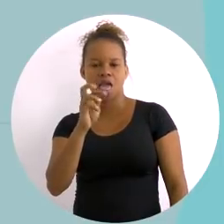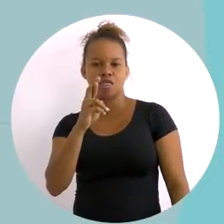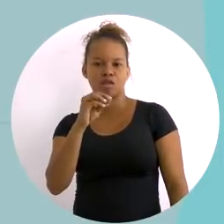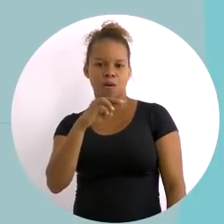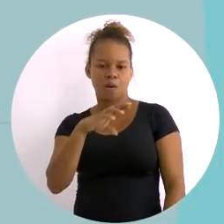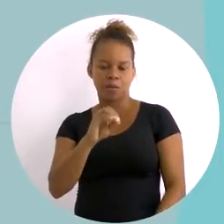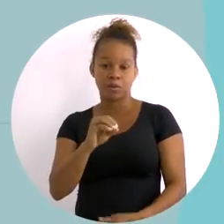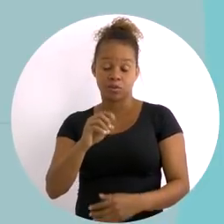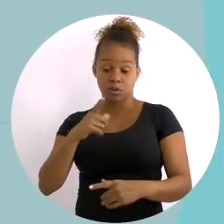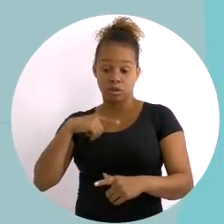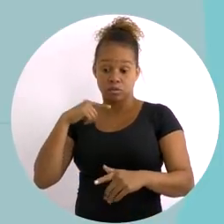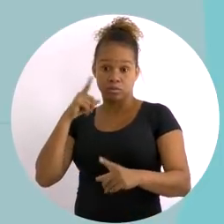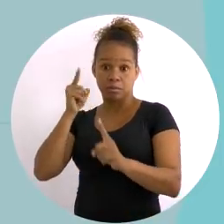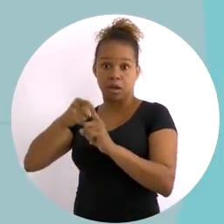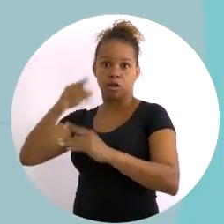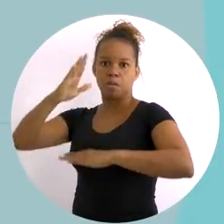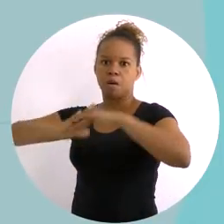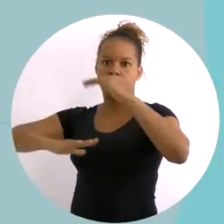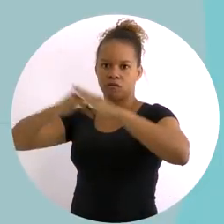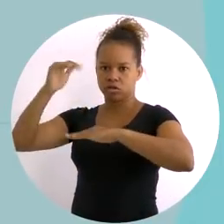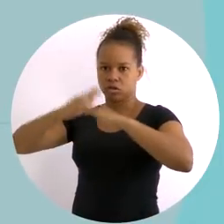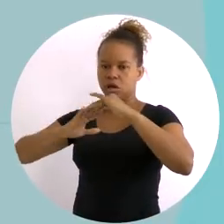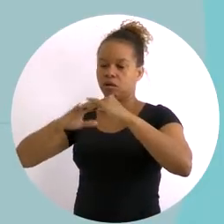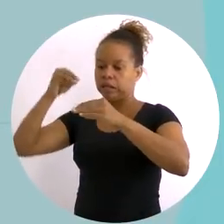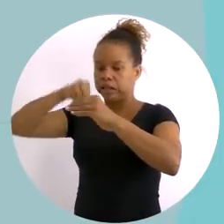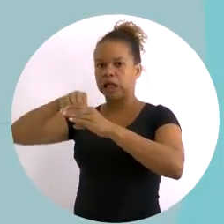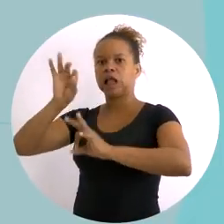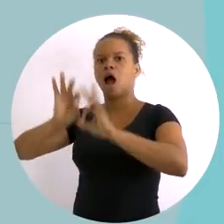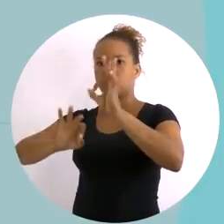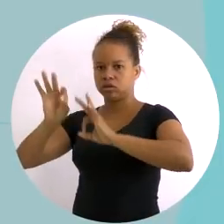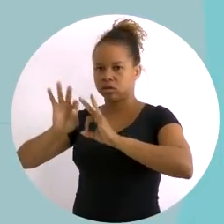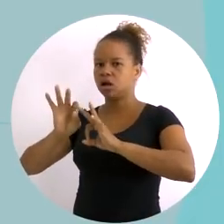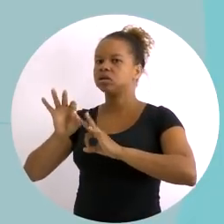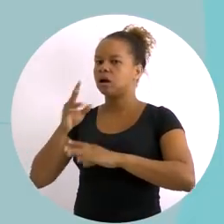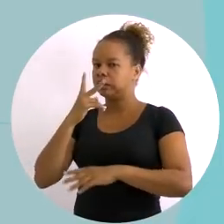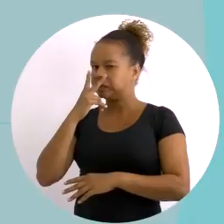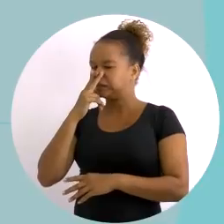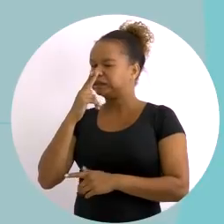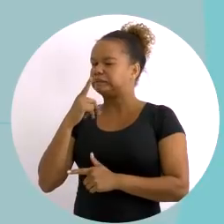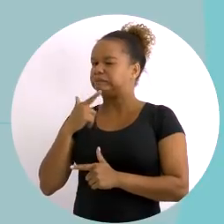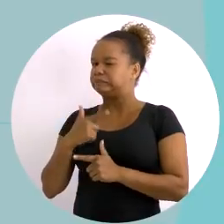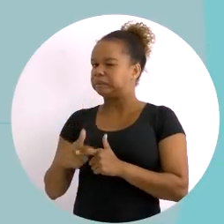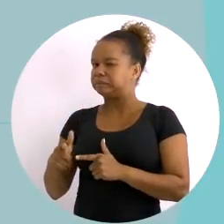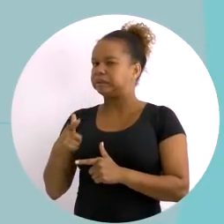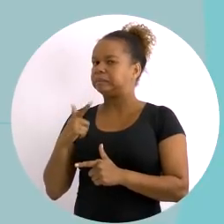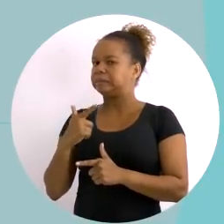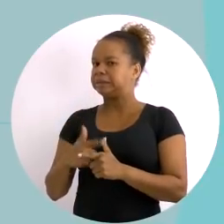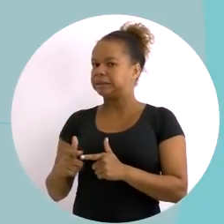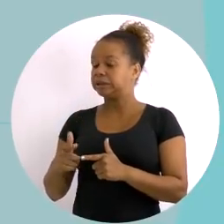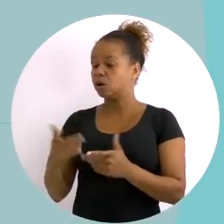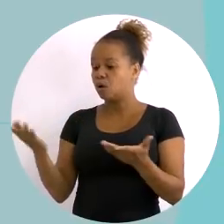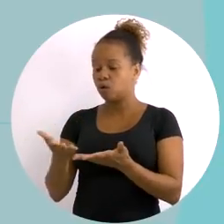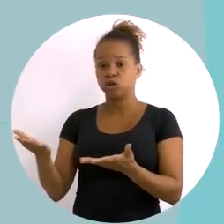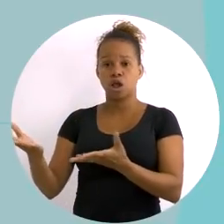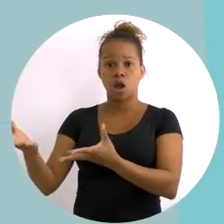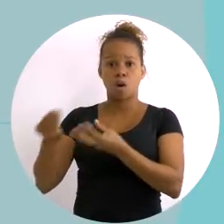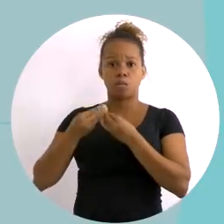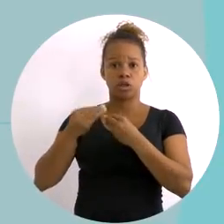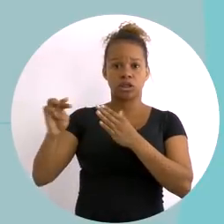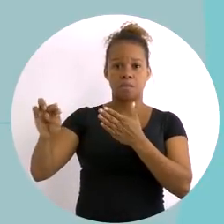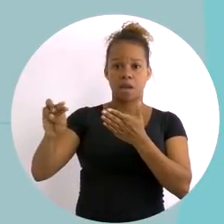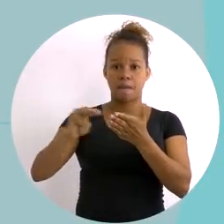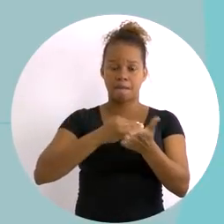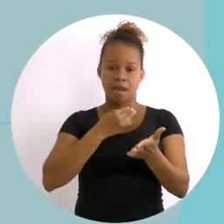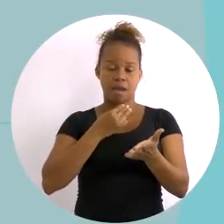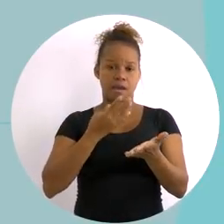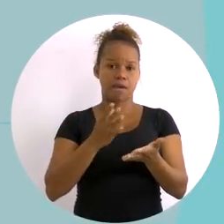aspecto profissional, dentro das organizações, isso se constitui um problema. Hoje é comum a gente receber e-mail